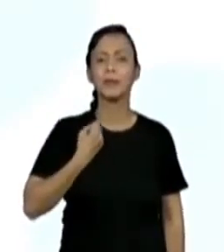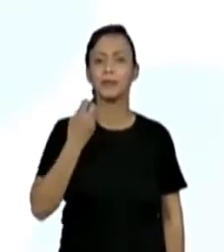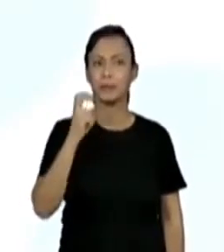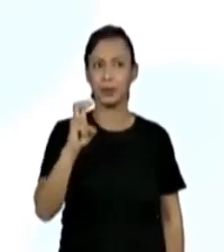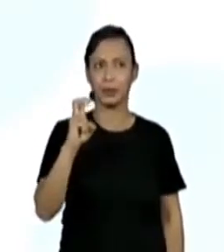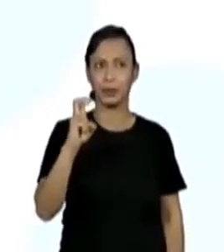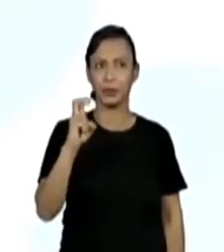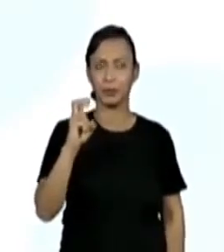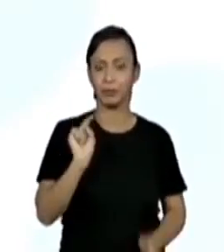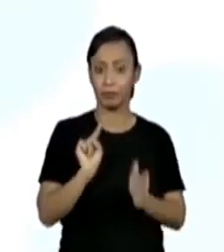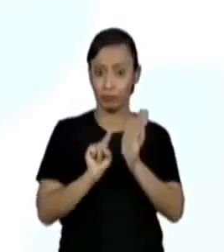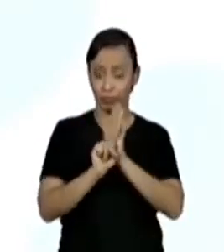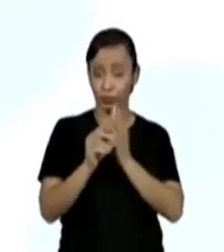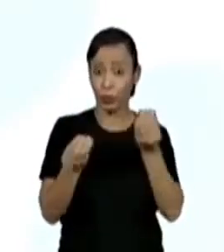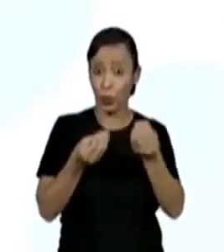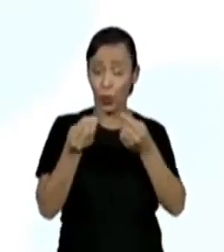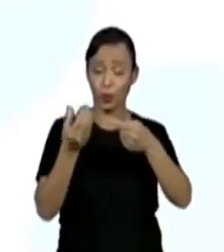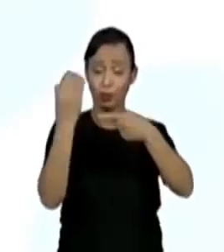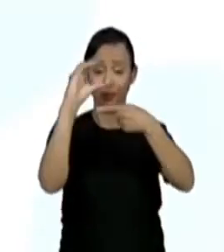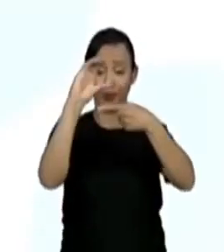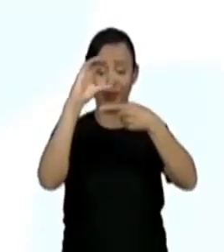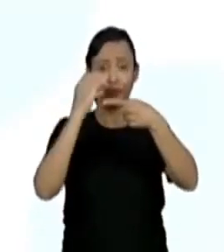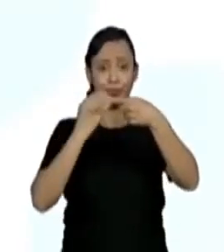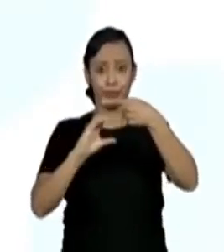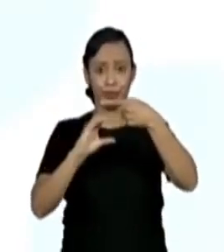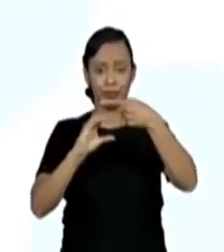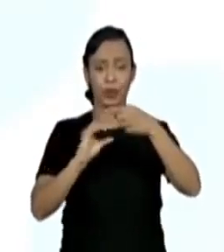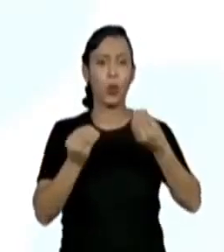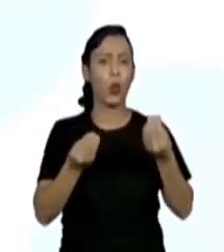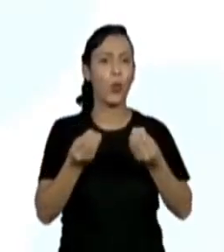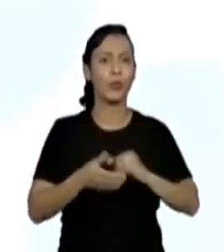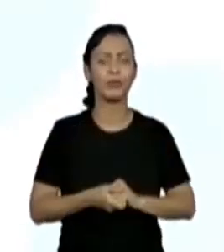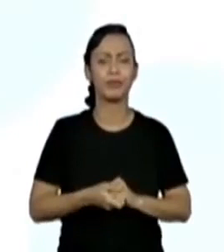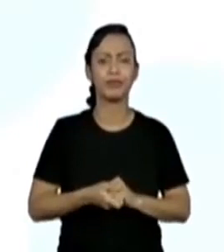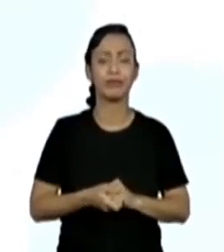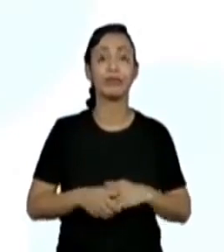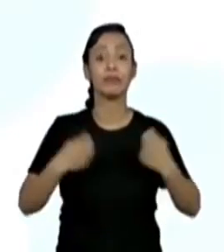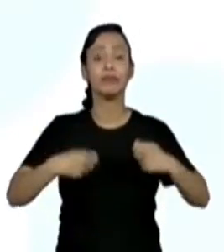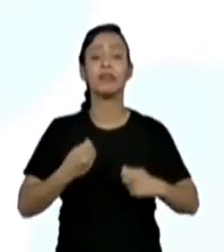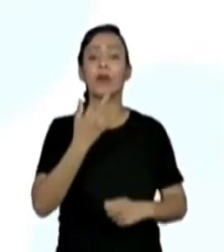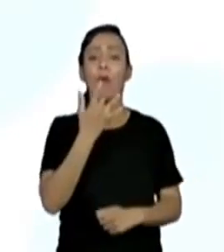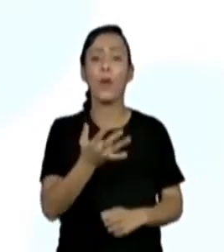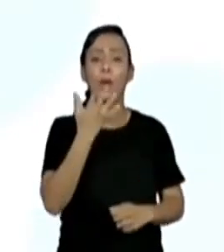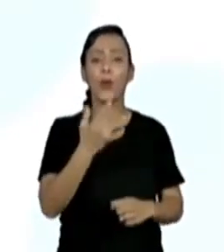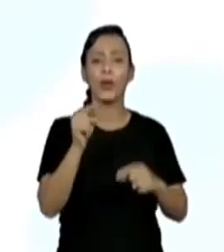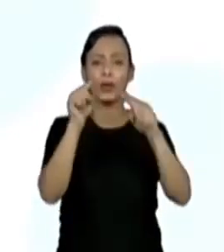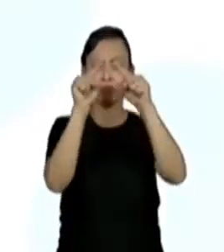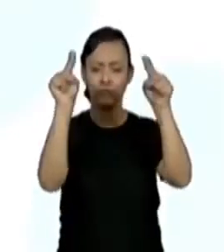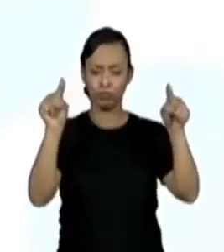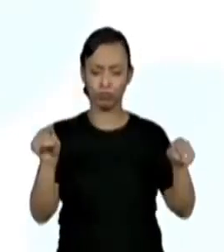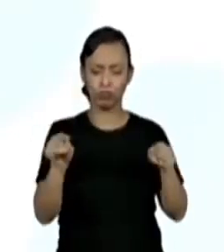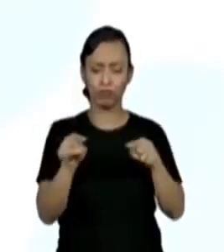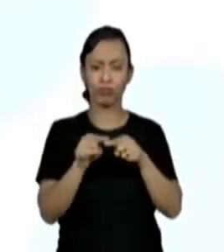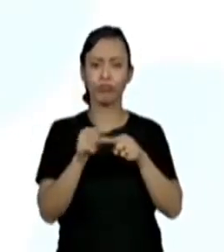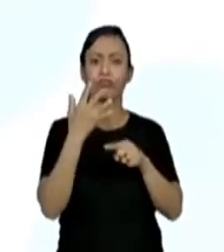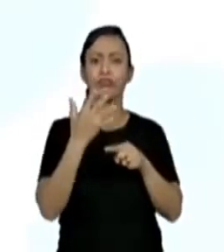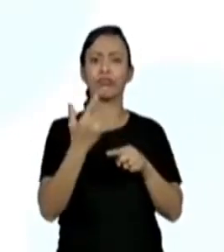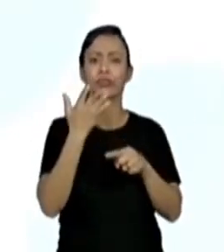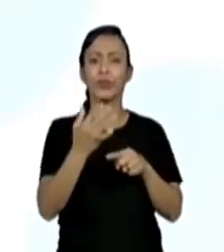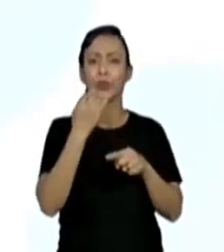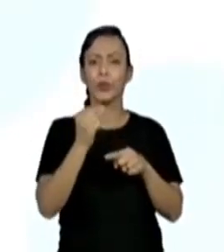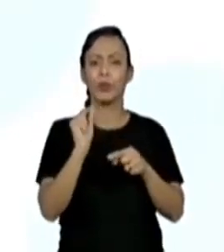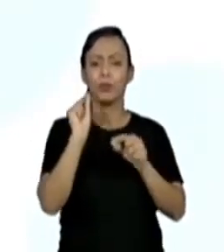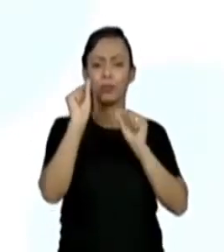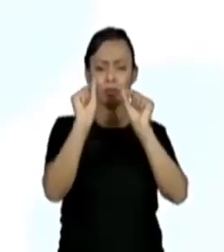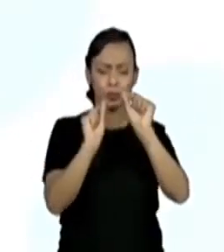frações e suas representações pinte a parte indicada pela fração escreva